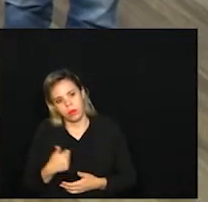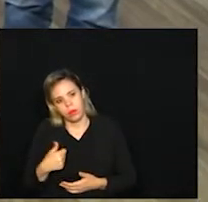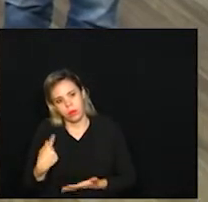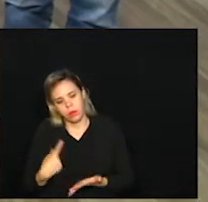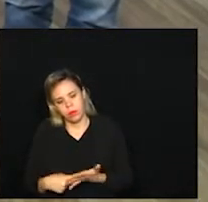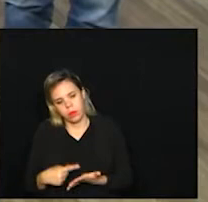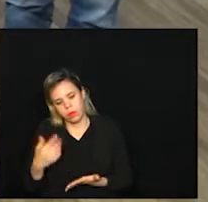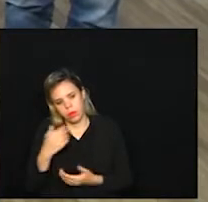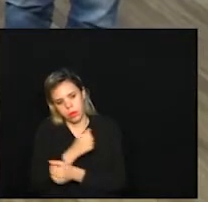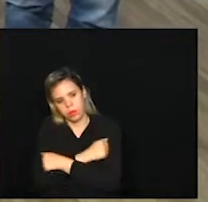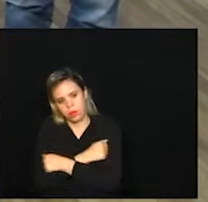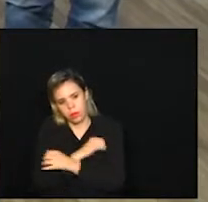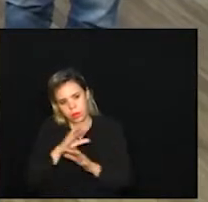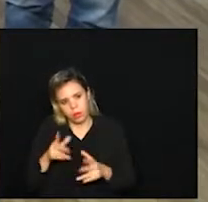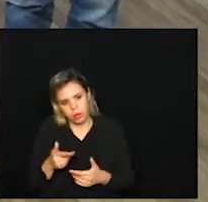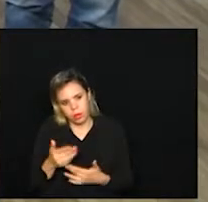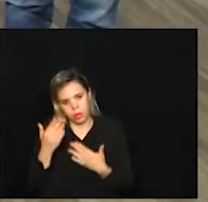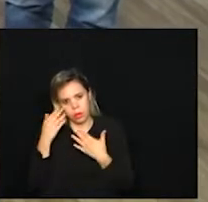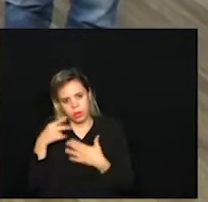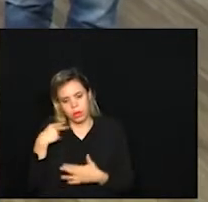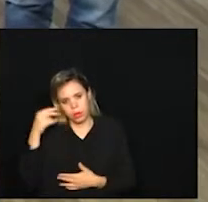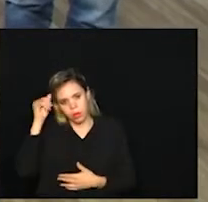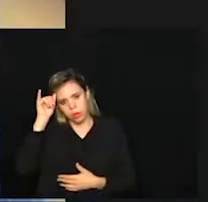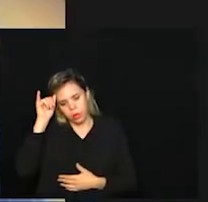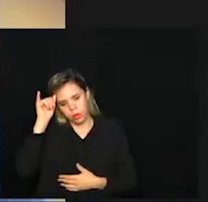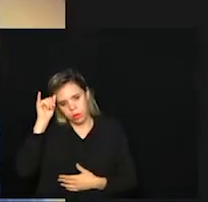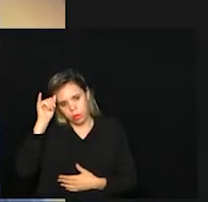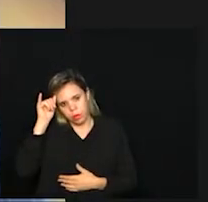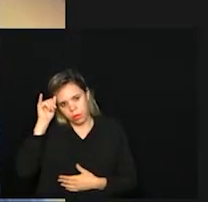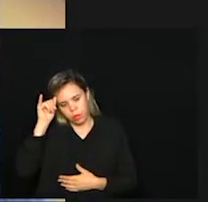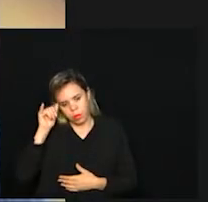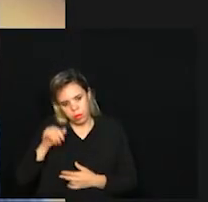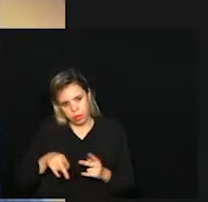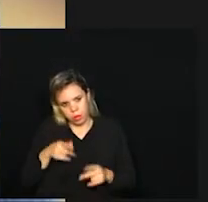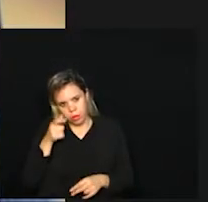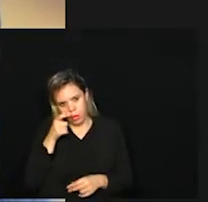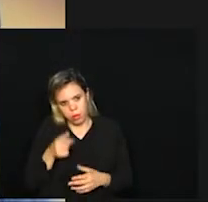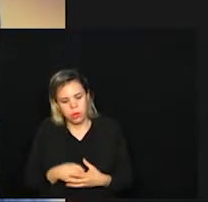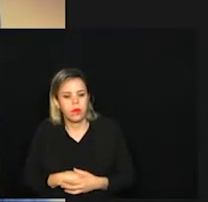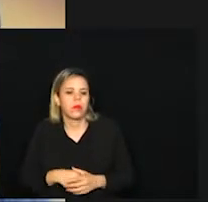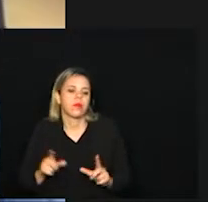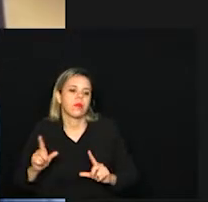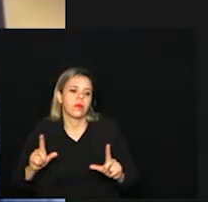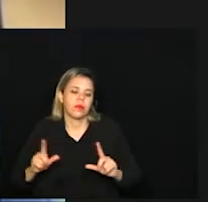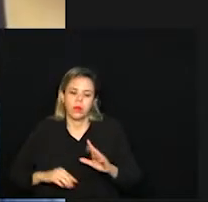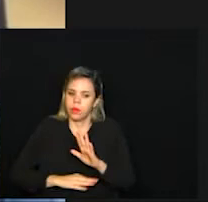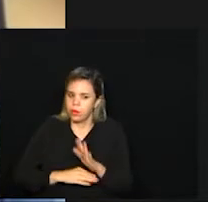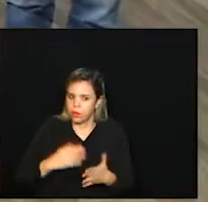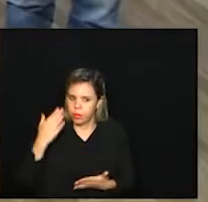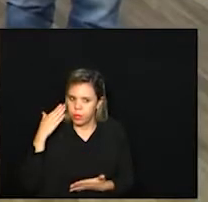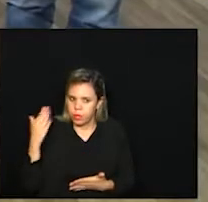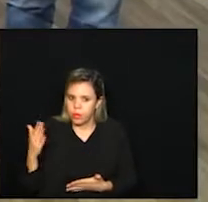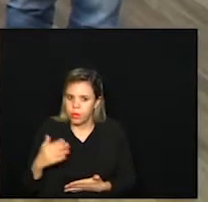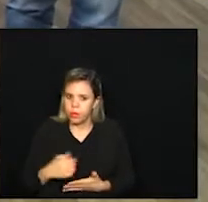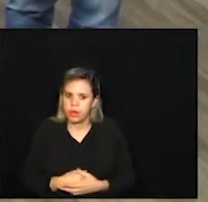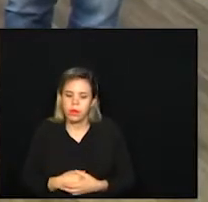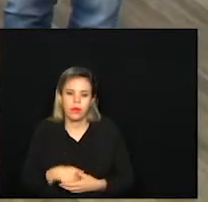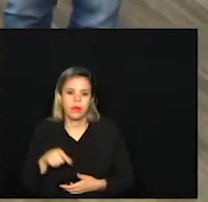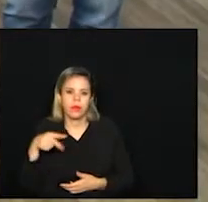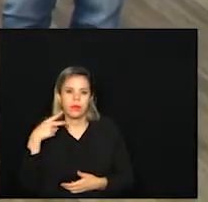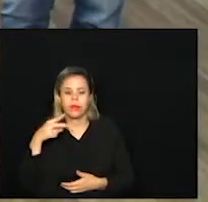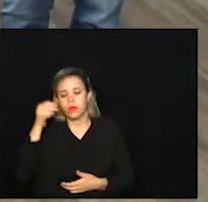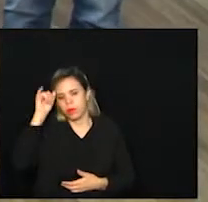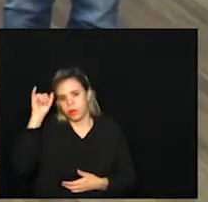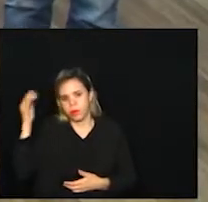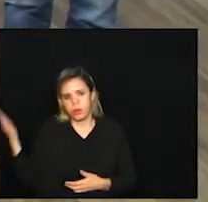e também um abraço para todos um abraço secador pelo curso e que nos acompanham TV cama Obrigado bem obrigado e para o